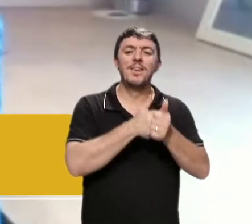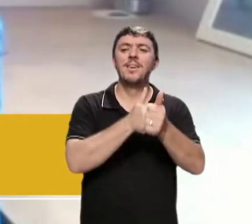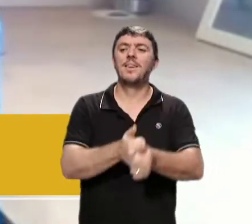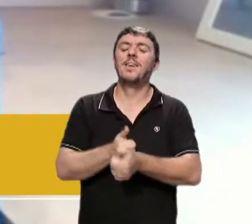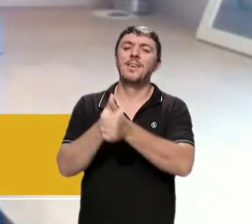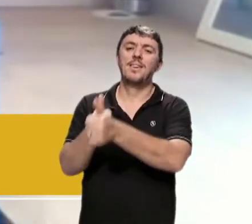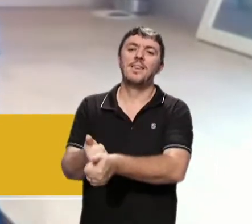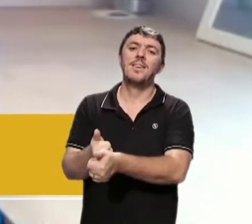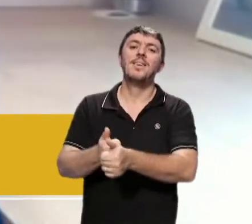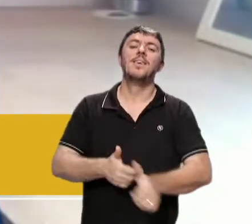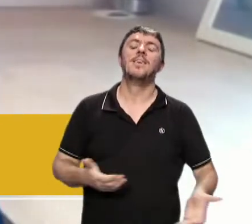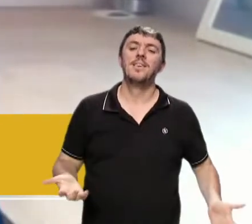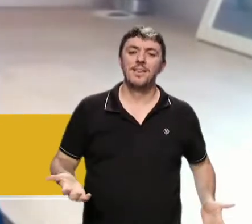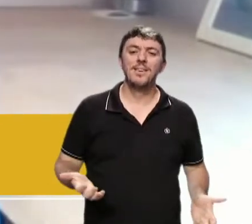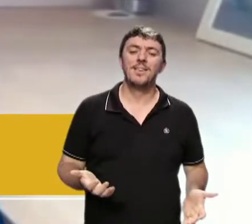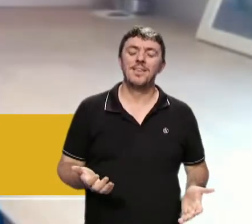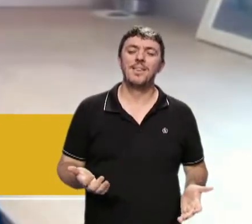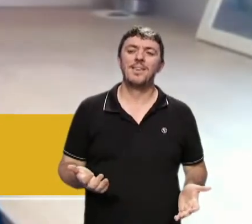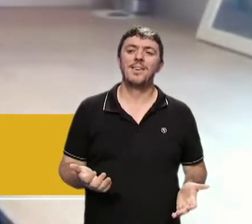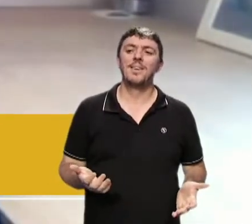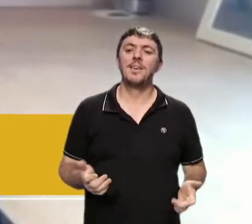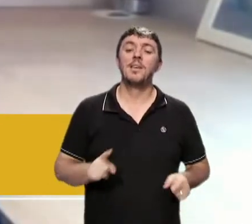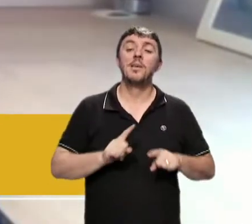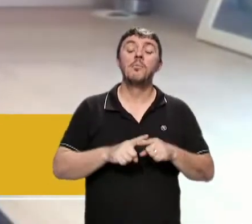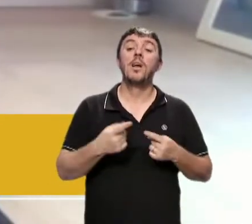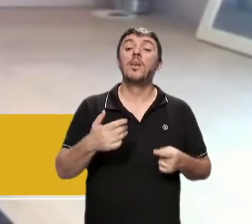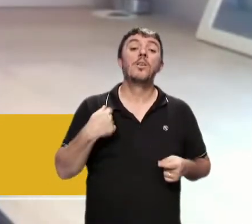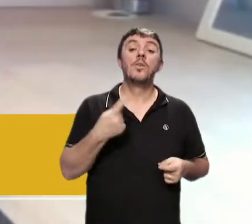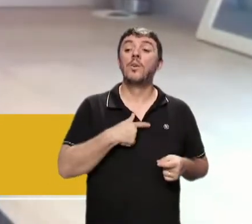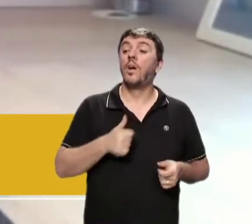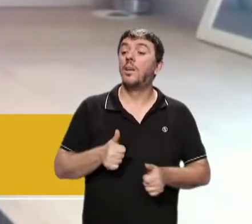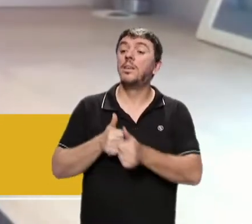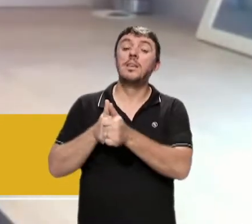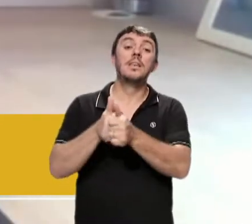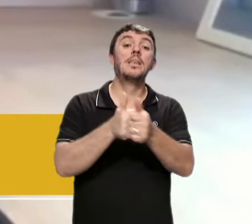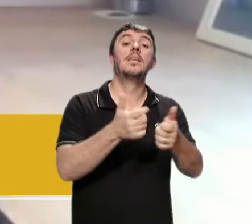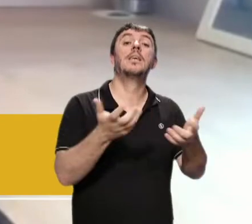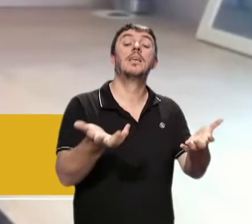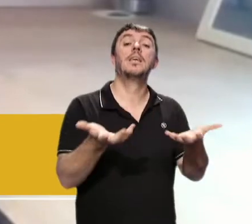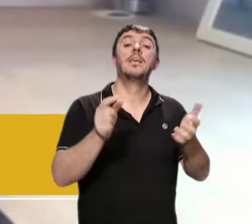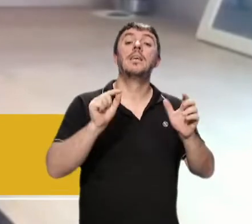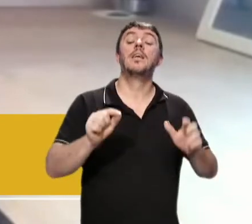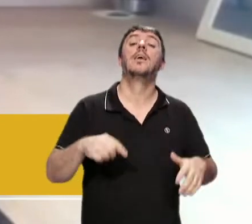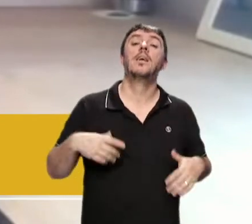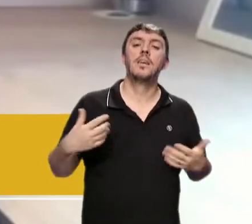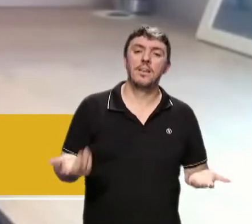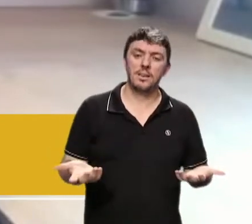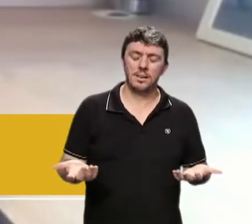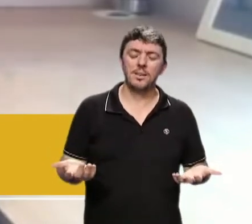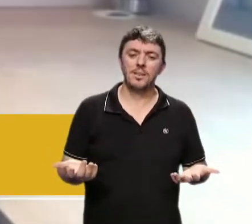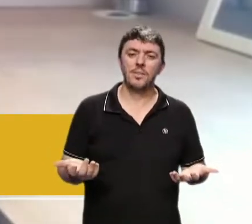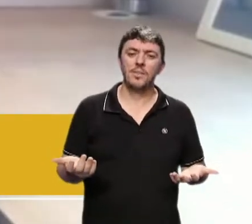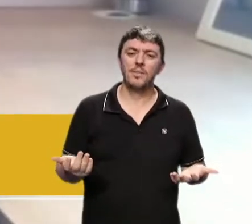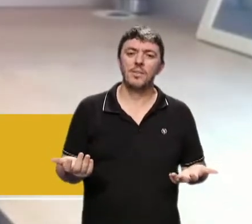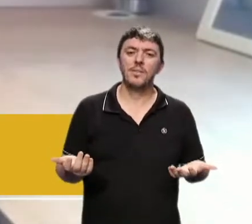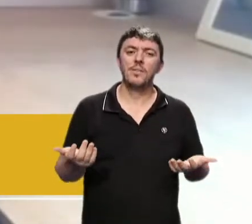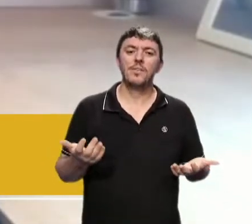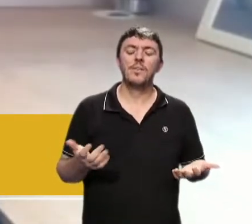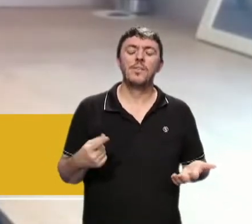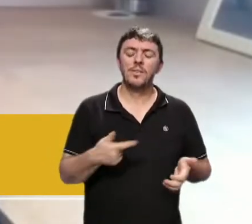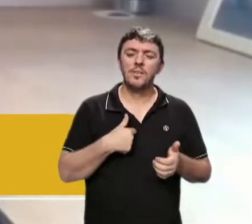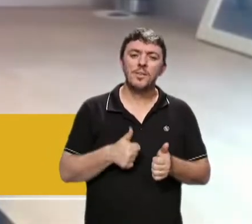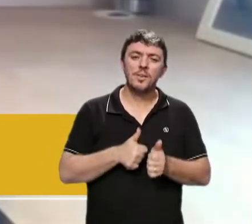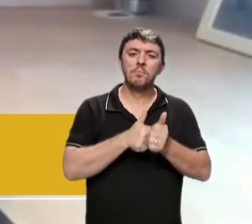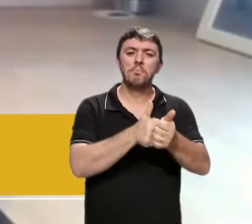mas ele acabou esquecendo de quem a gente segue, que a gente quer consumir quem nossos seguidores, quem nós estamos